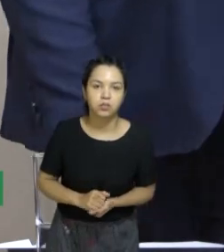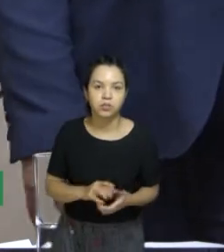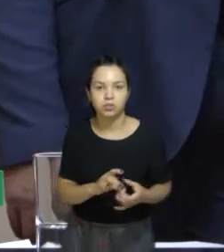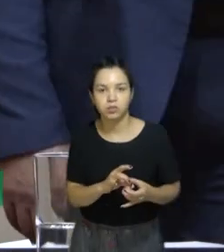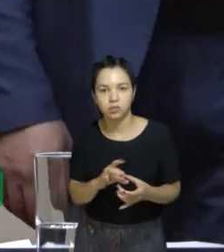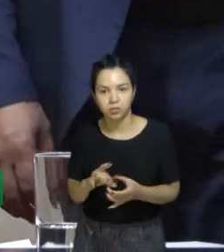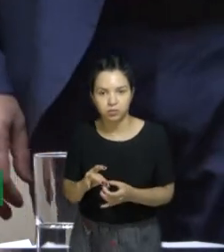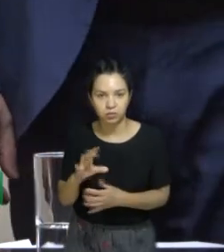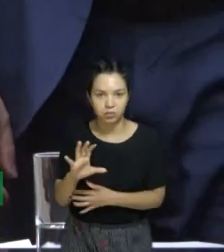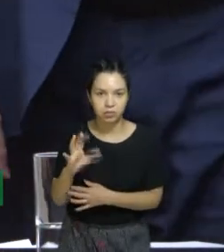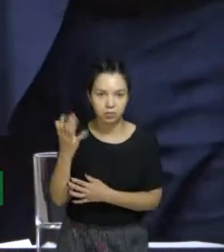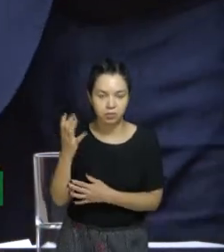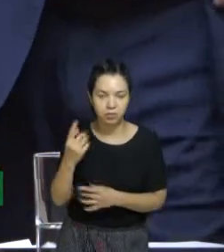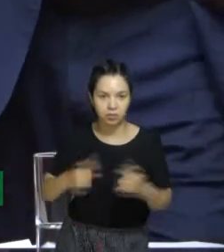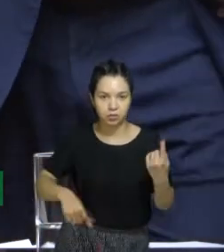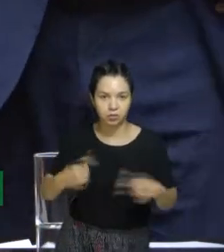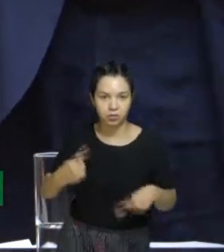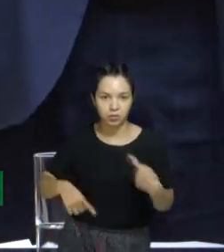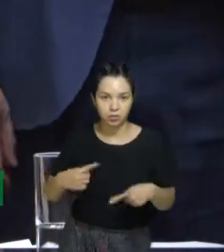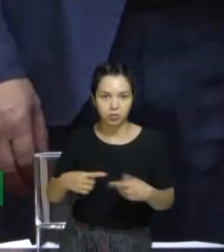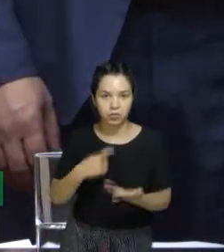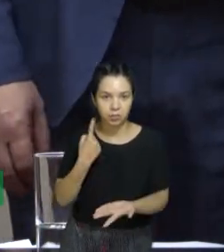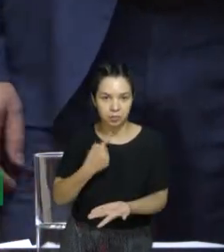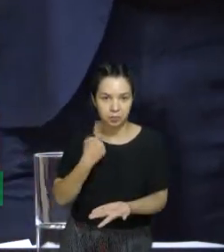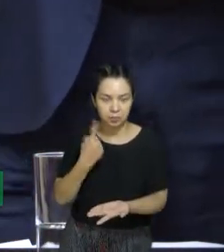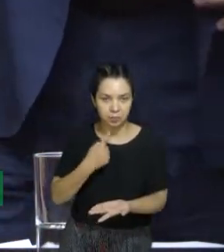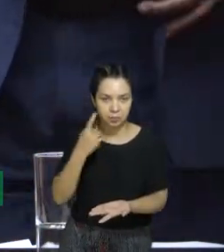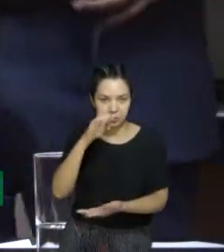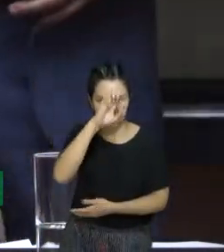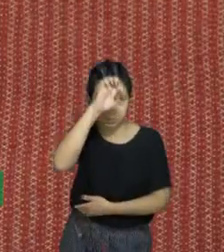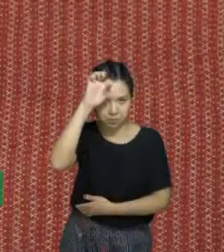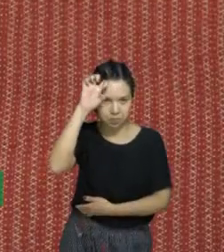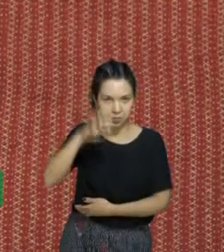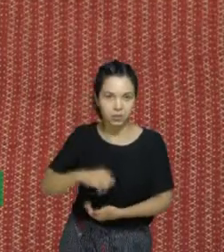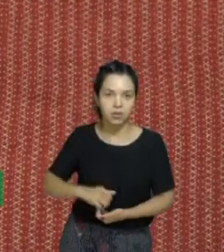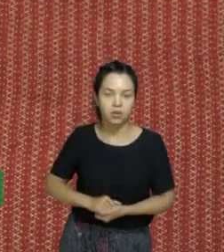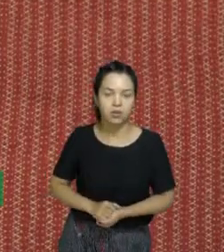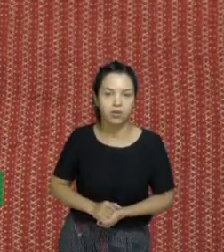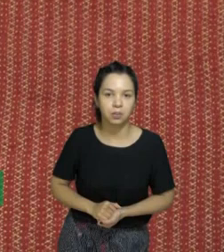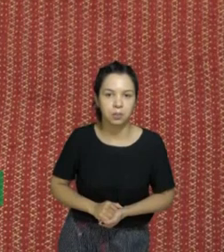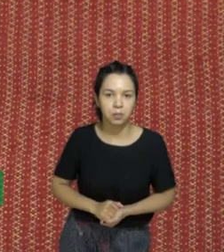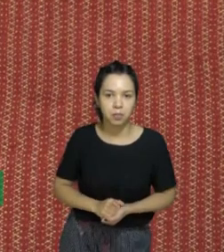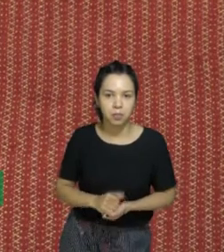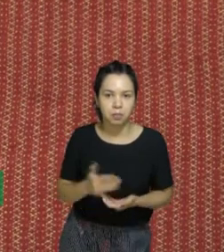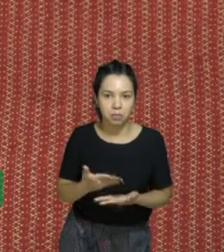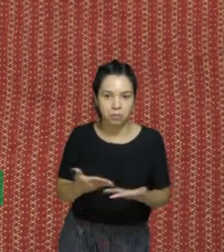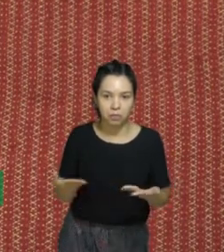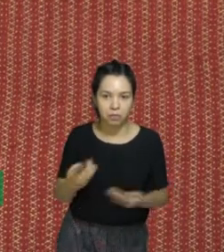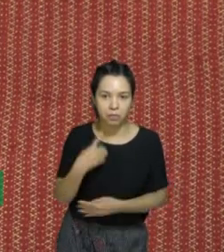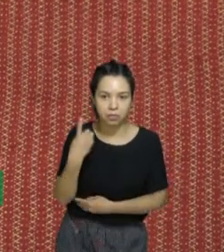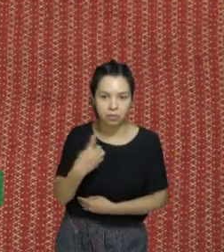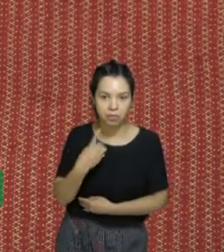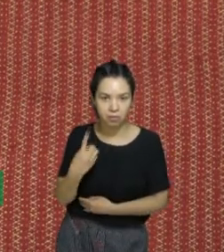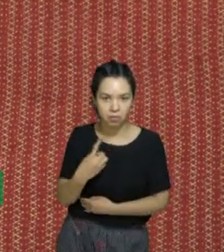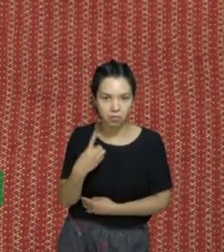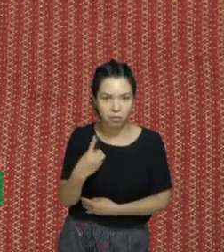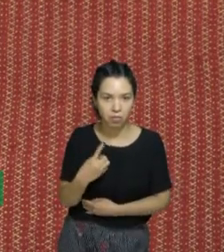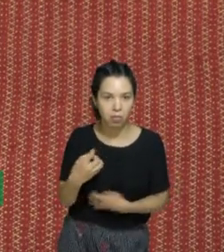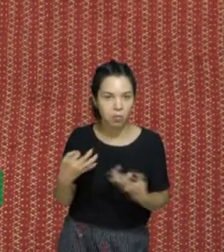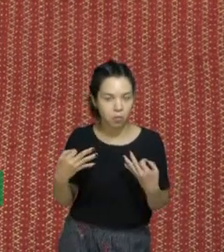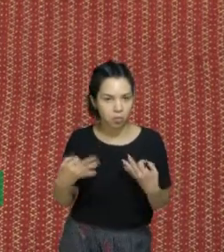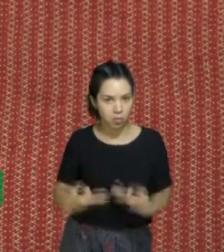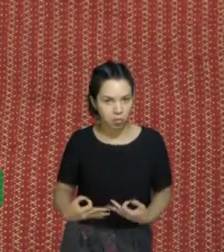Em discussão. Com a palavra, autor deputado Egídio. Senhor presidente, colegas deputados, faço aqui um